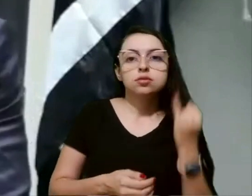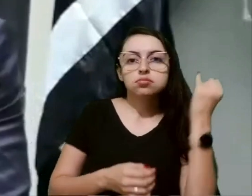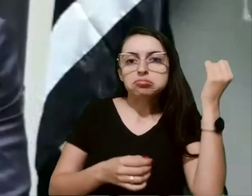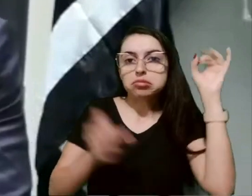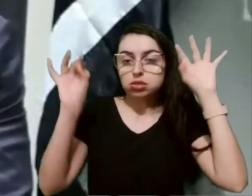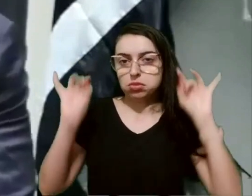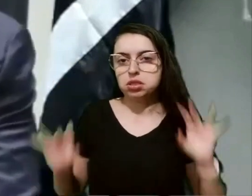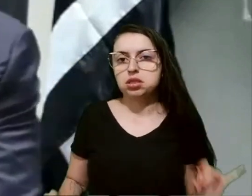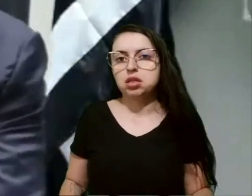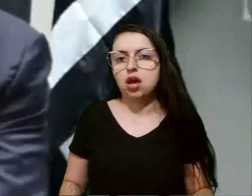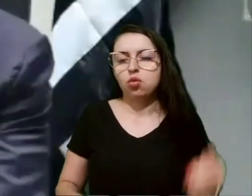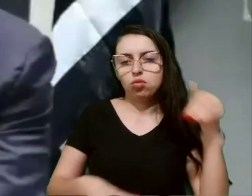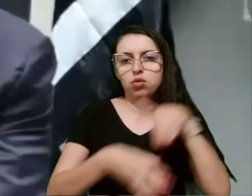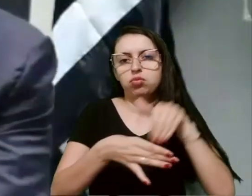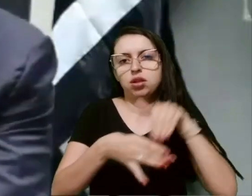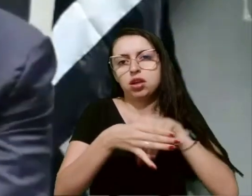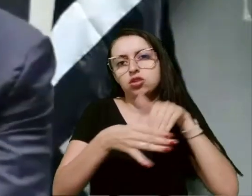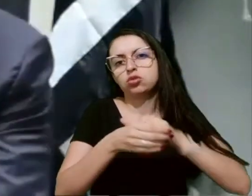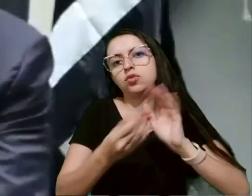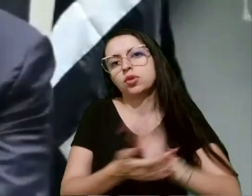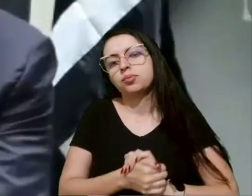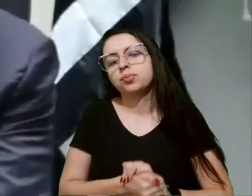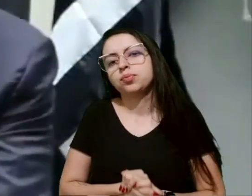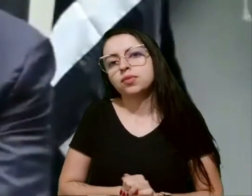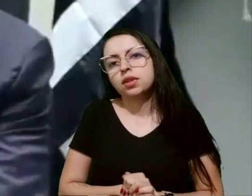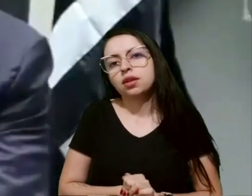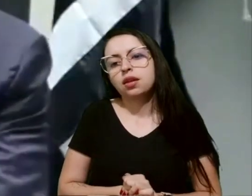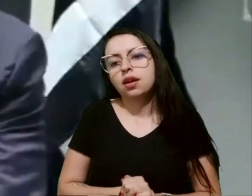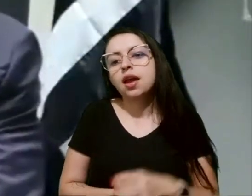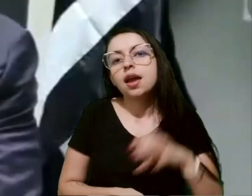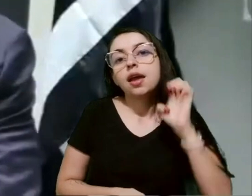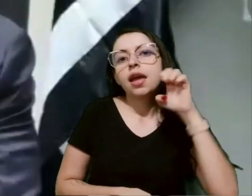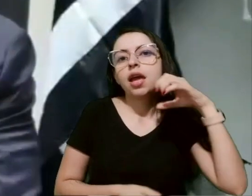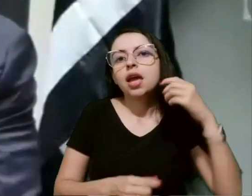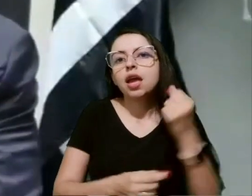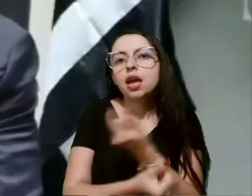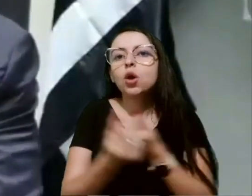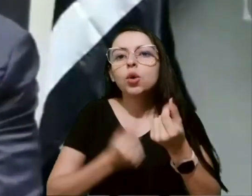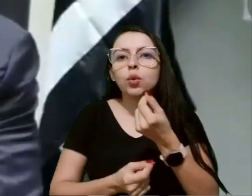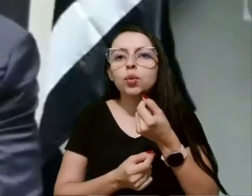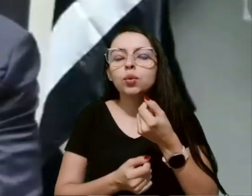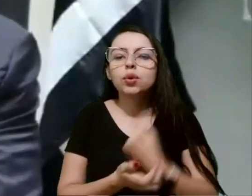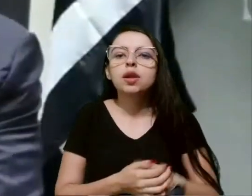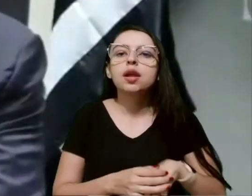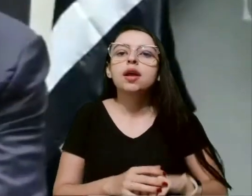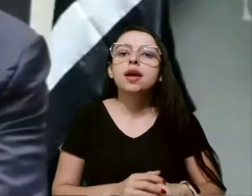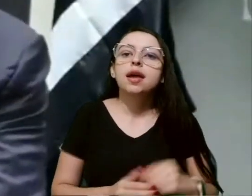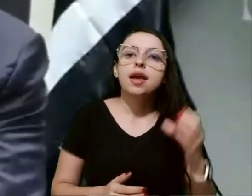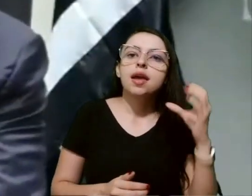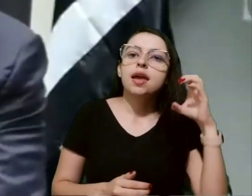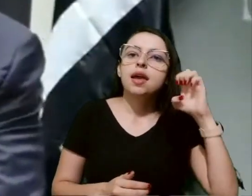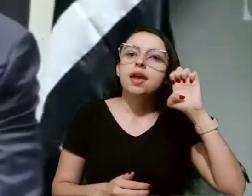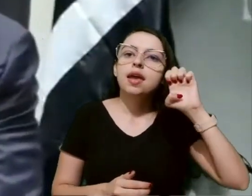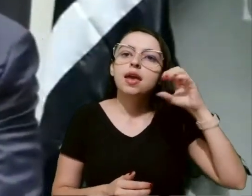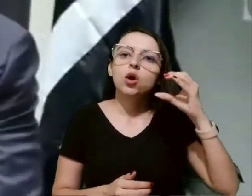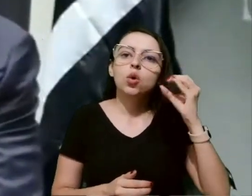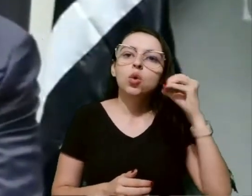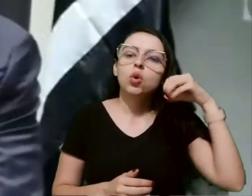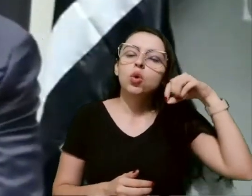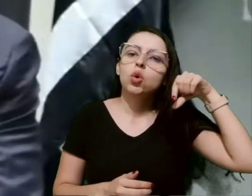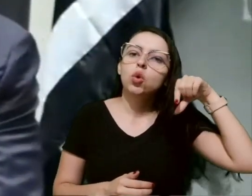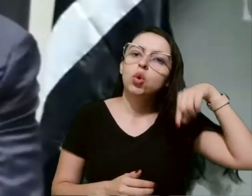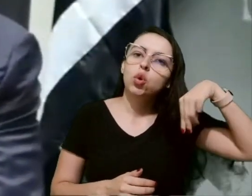também estudei economia na FEA. Eu fazia matérias, de economia na FEA. E eu tinha uma visão das ciências